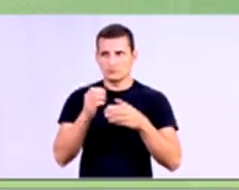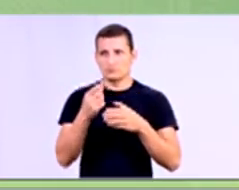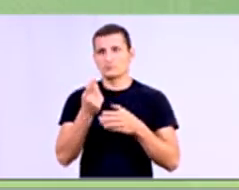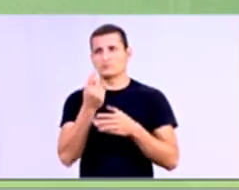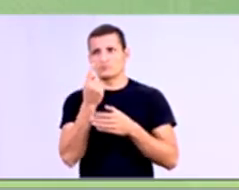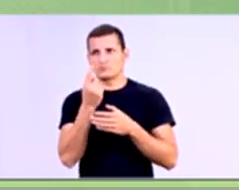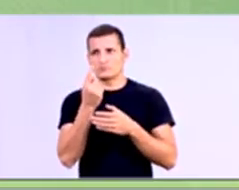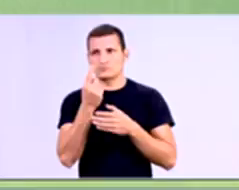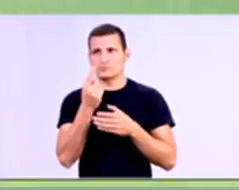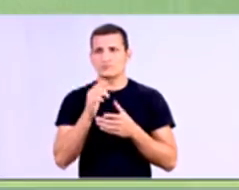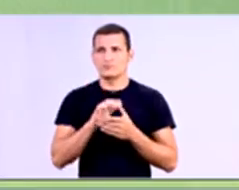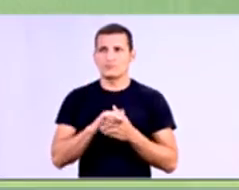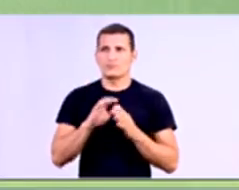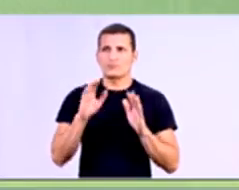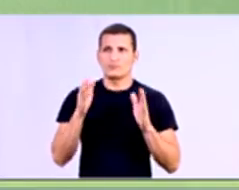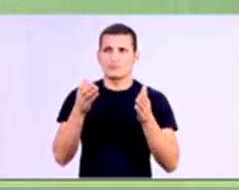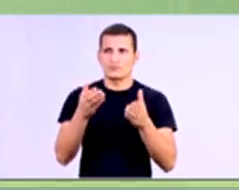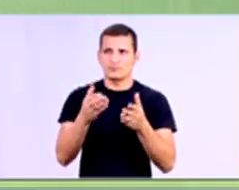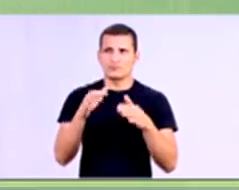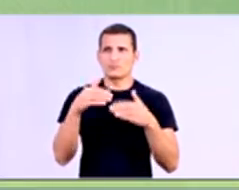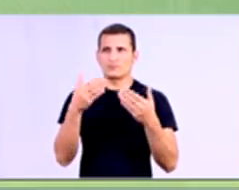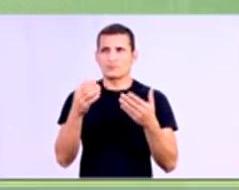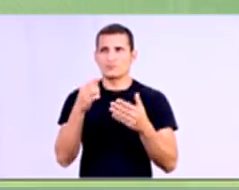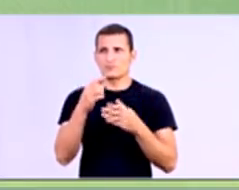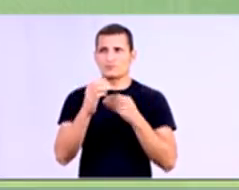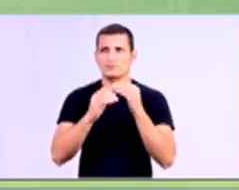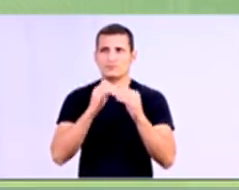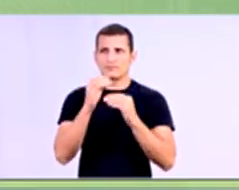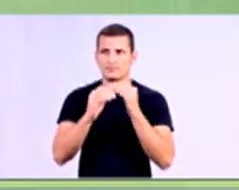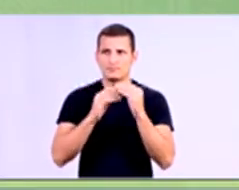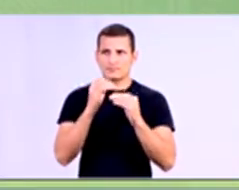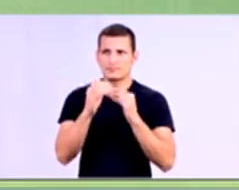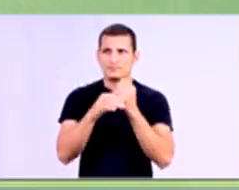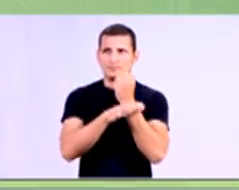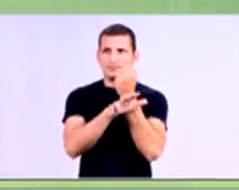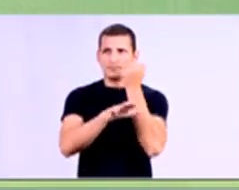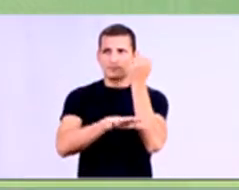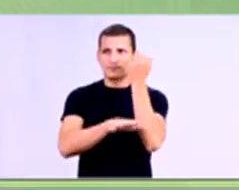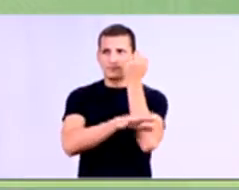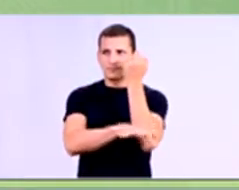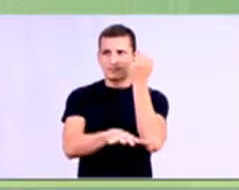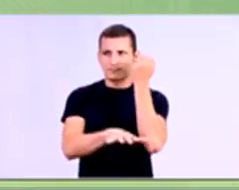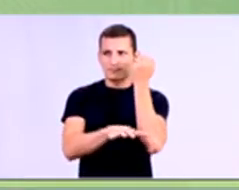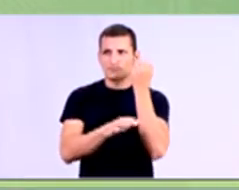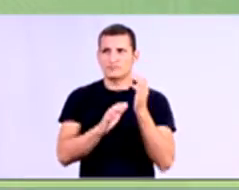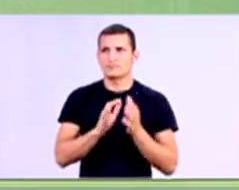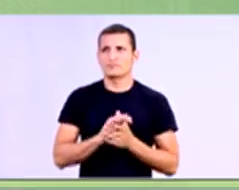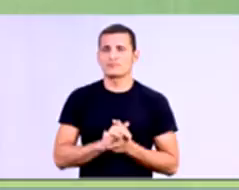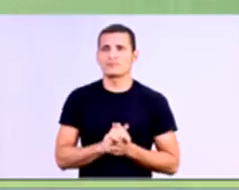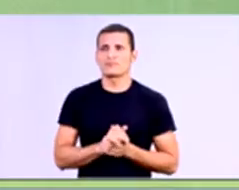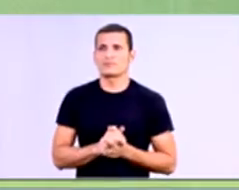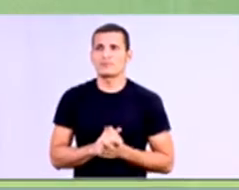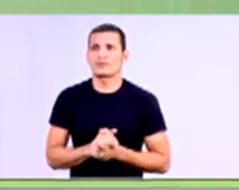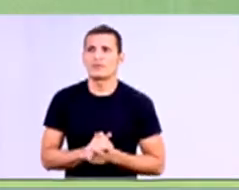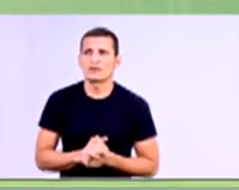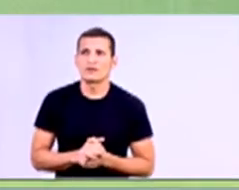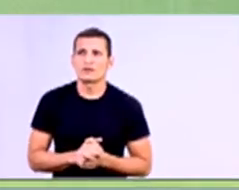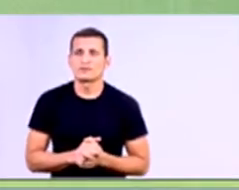componente. Especifico qual é esse bloco, então tem aqui servidor de banco de dados com o meu componente de banco de